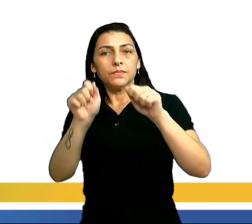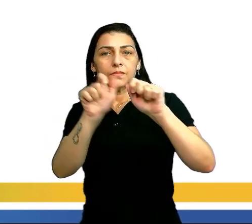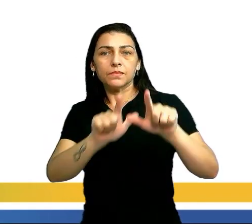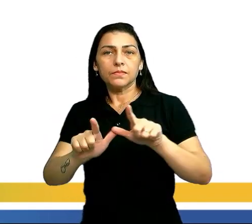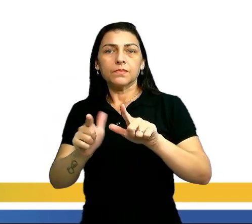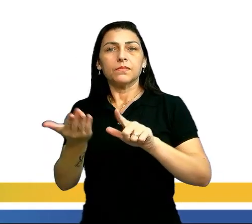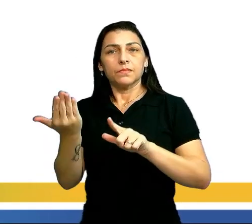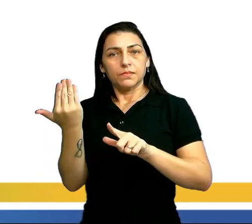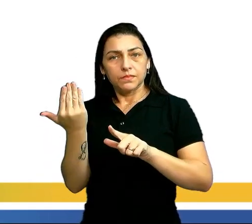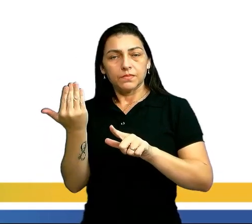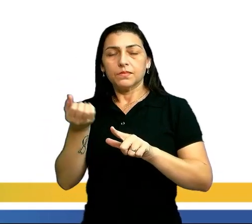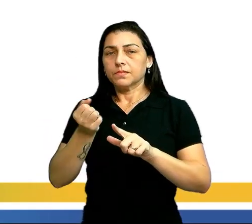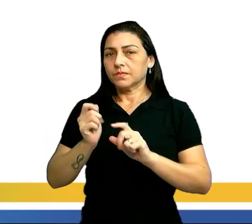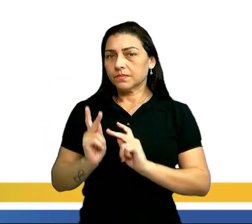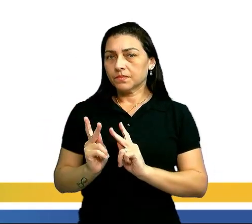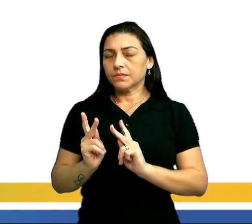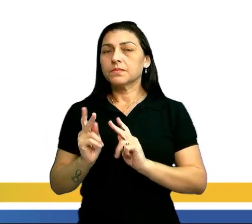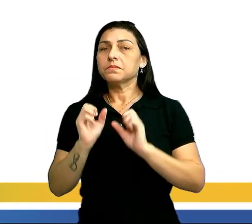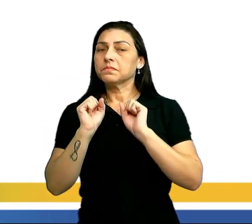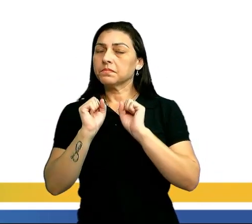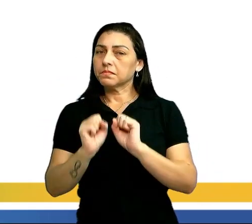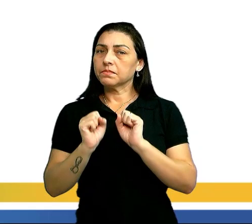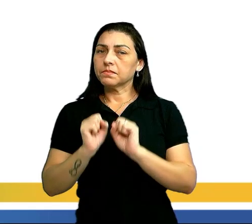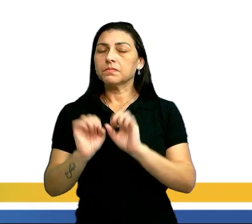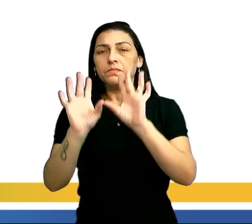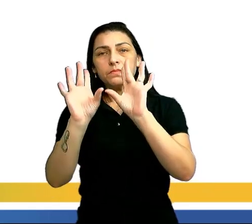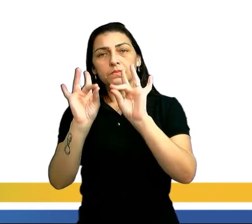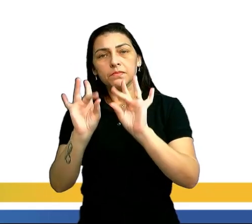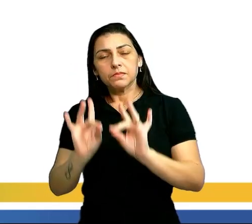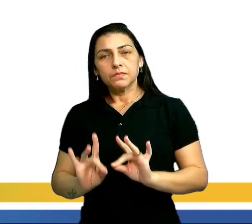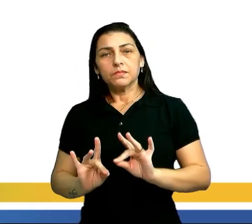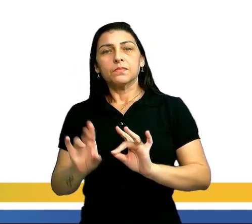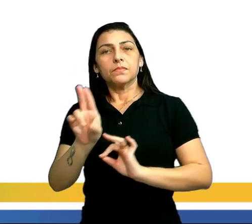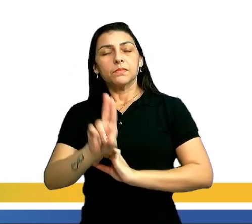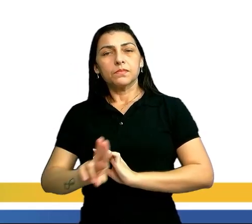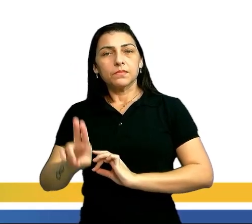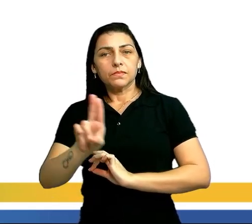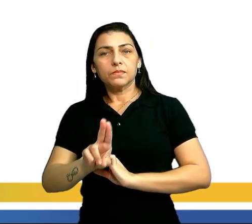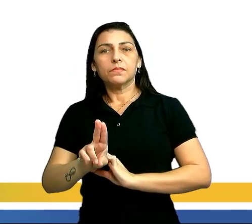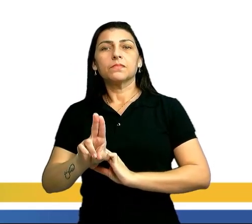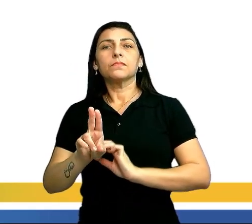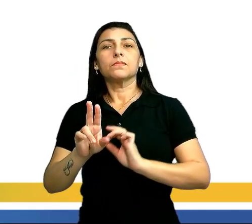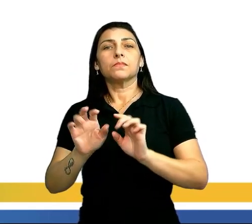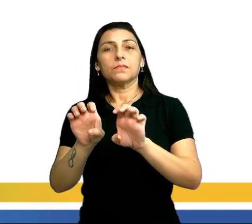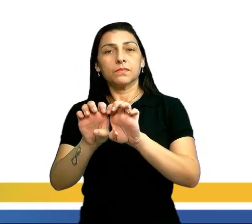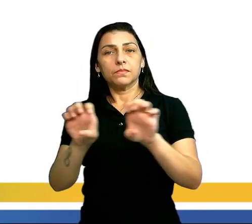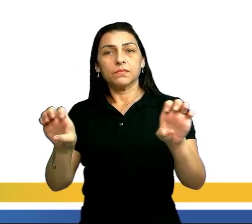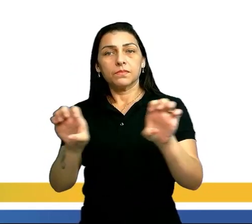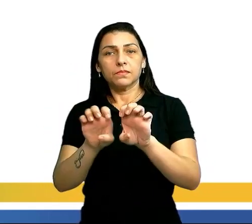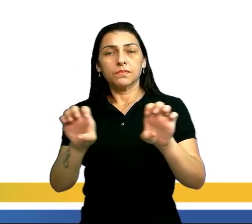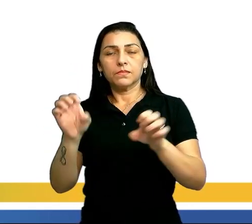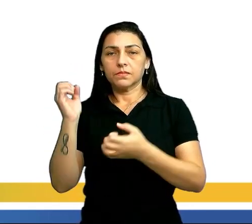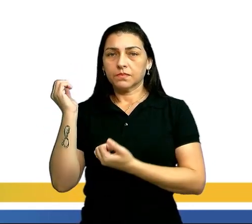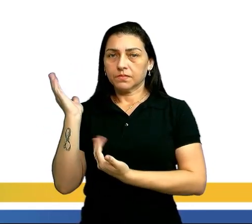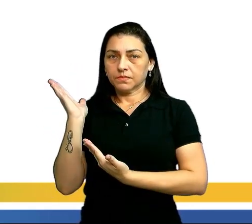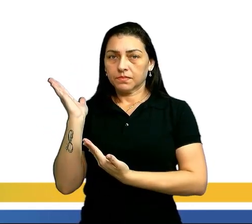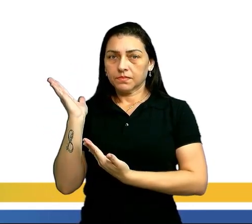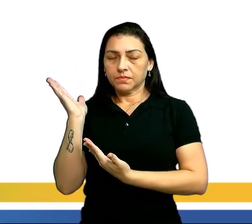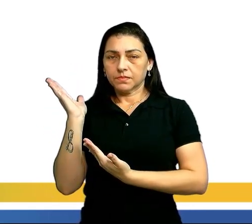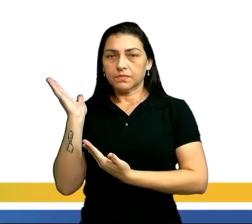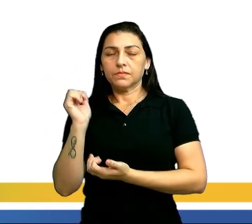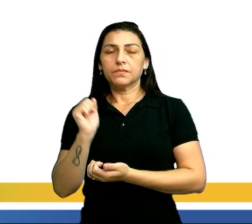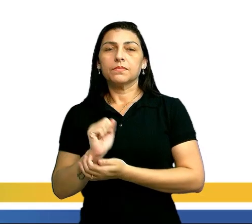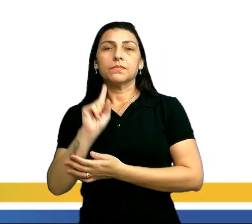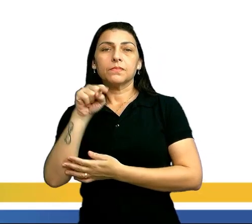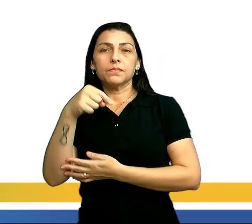slide anterior, ok? Ela pode ser descrita usando essa equação, ok? Vamos para